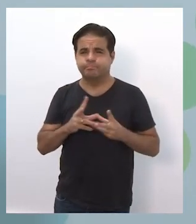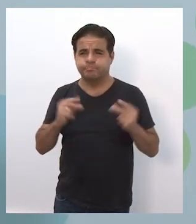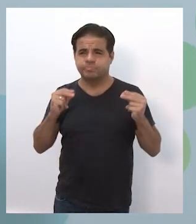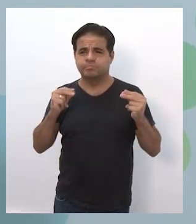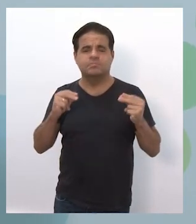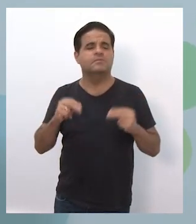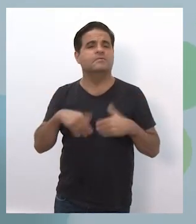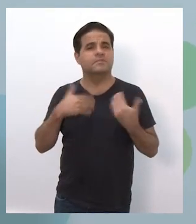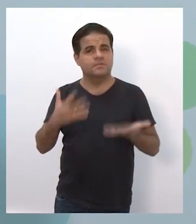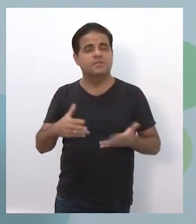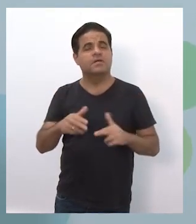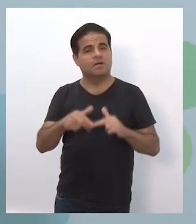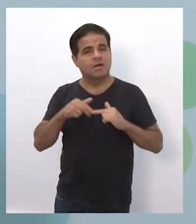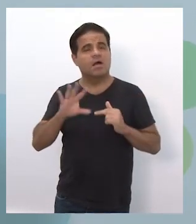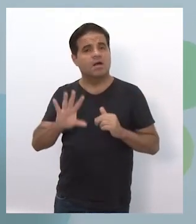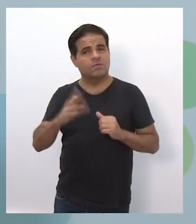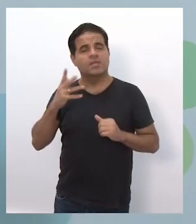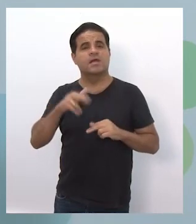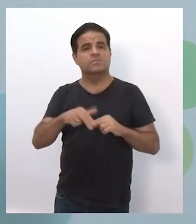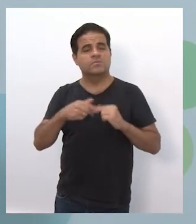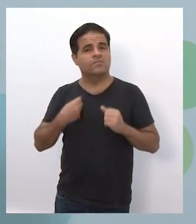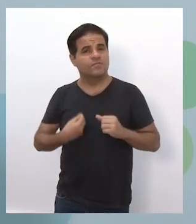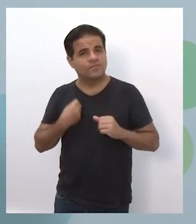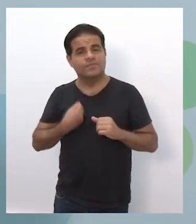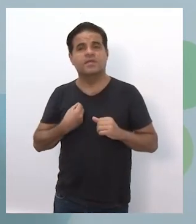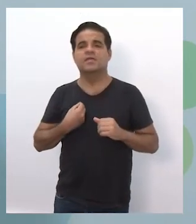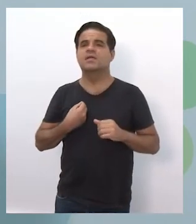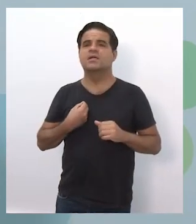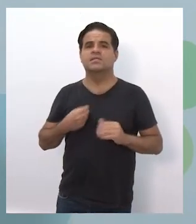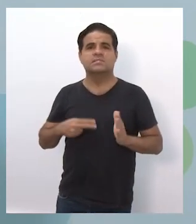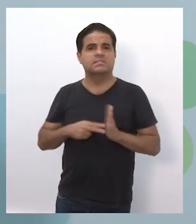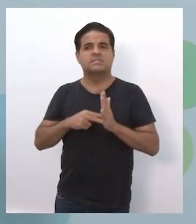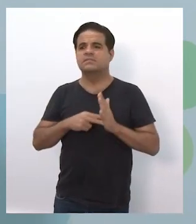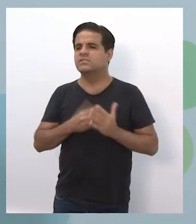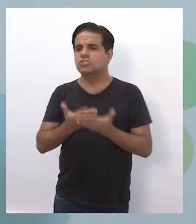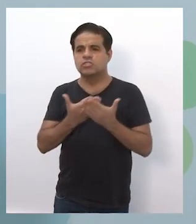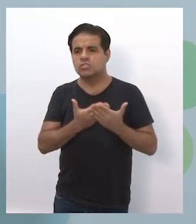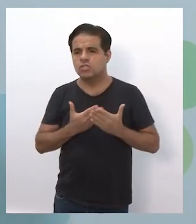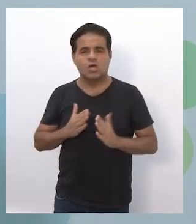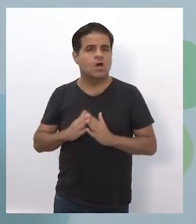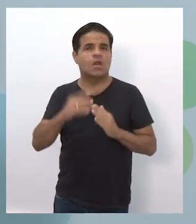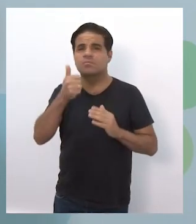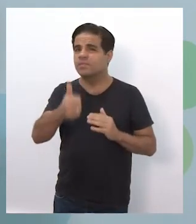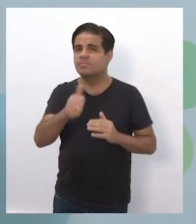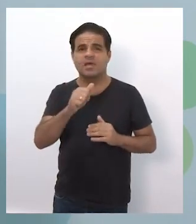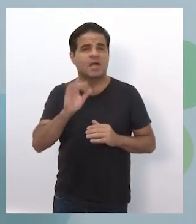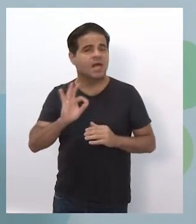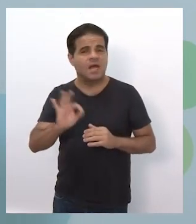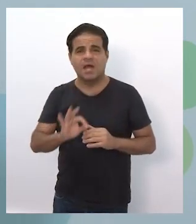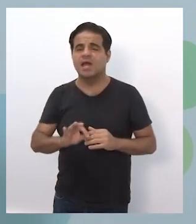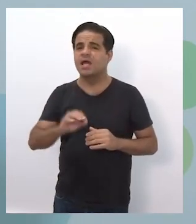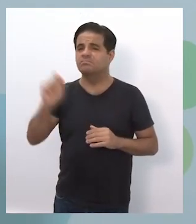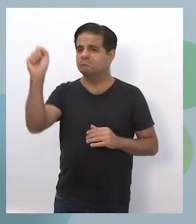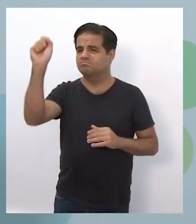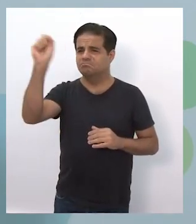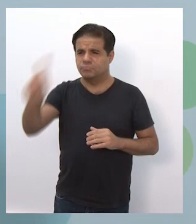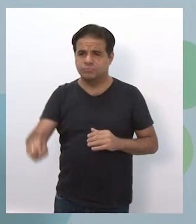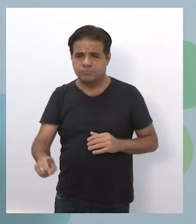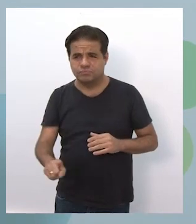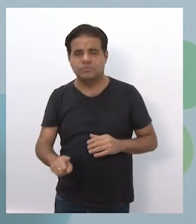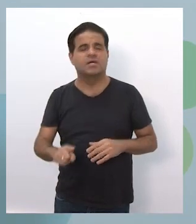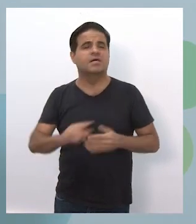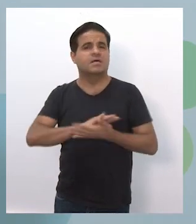disso, né, Rodrigo? Porque pelo tempo de vida, às vezes a instalação da escola também não está muito legal, às vezes cai um raio, alguma coisa assim, e